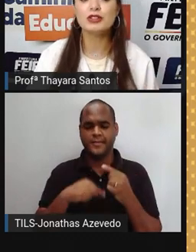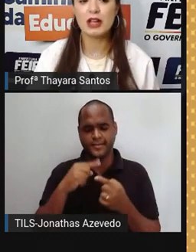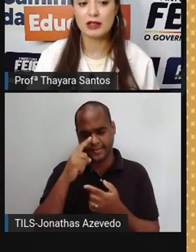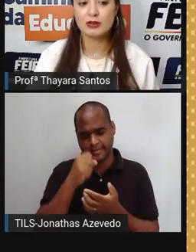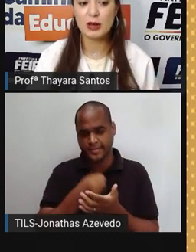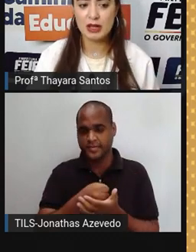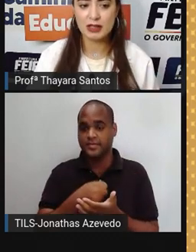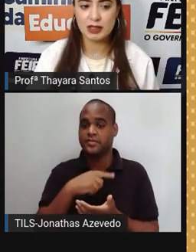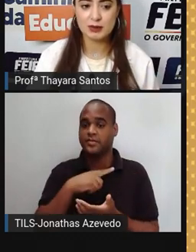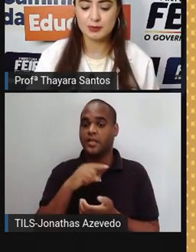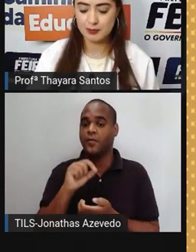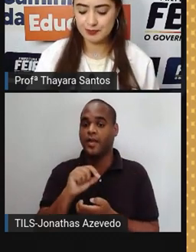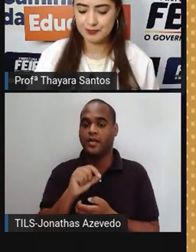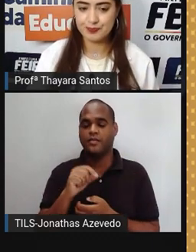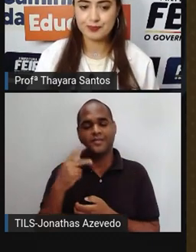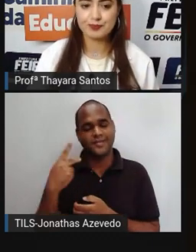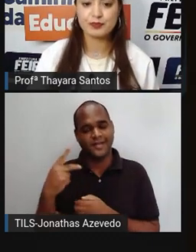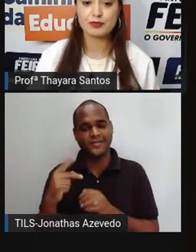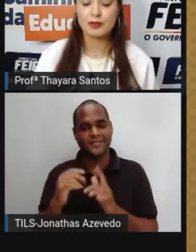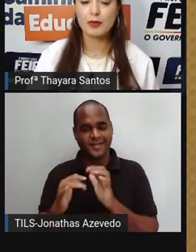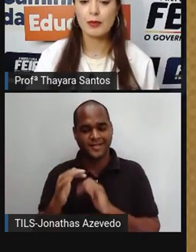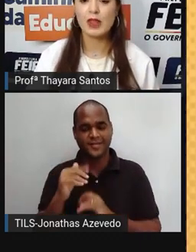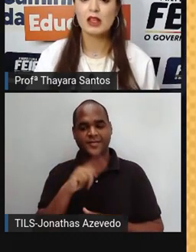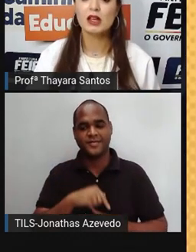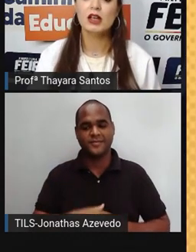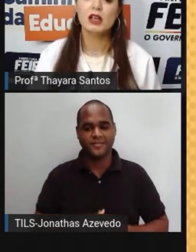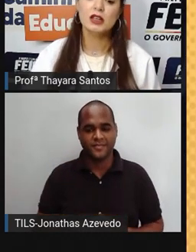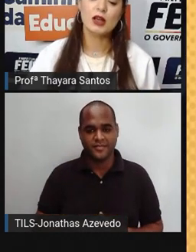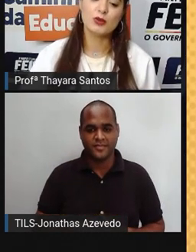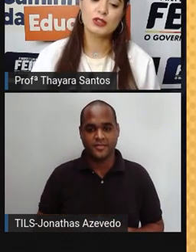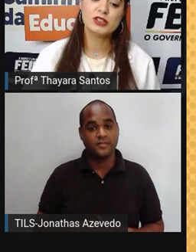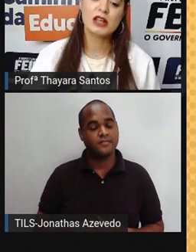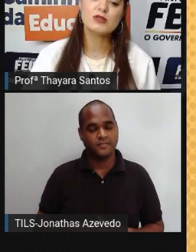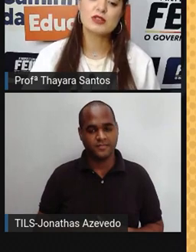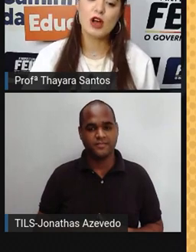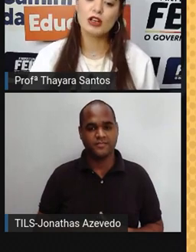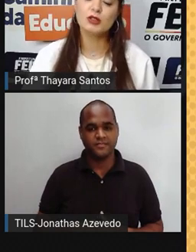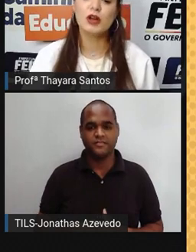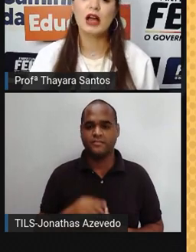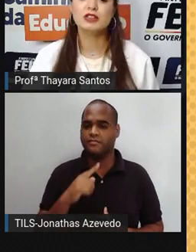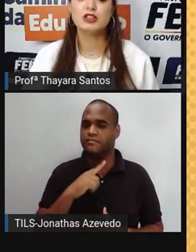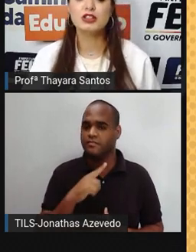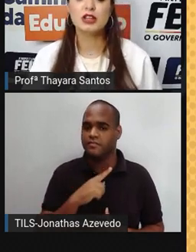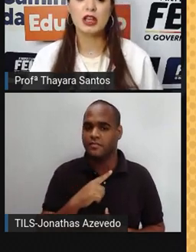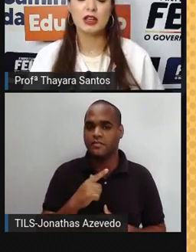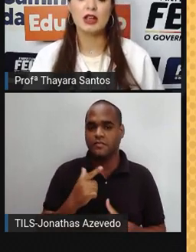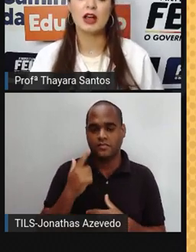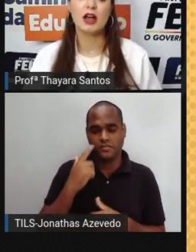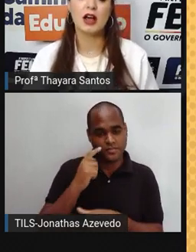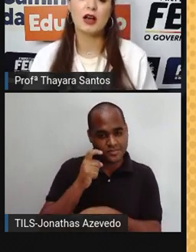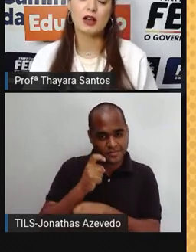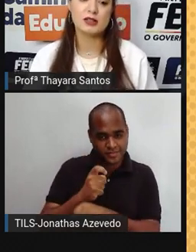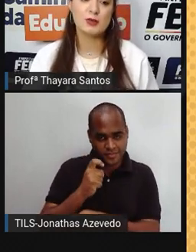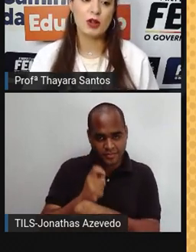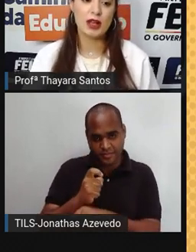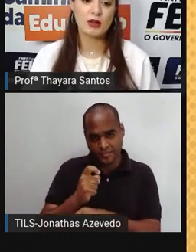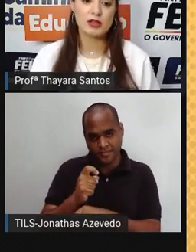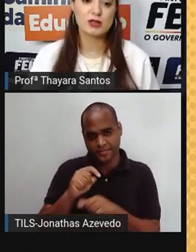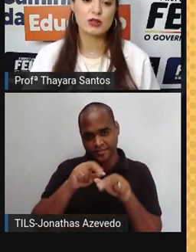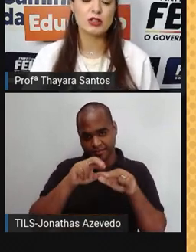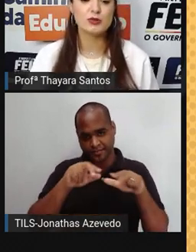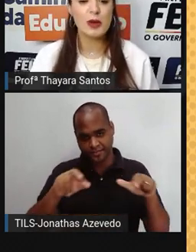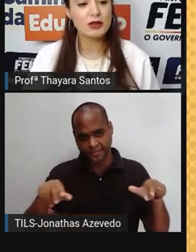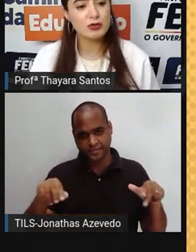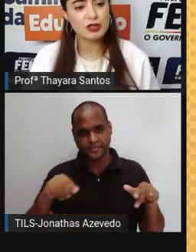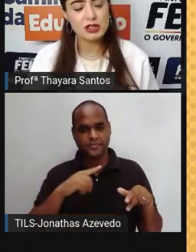o estado da matéria bom então no estado sólido a gente tem as